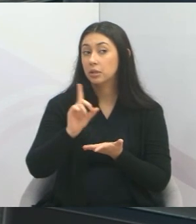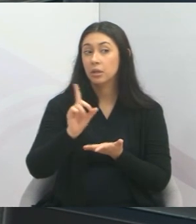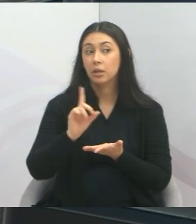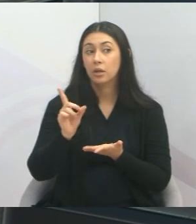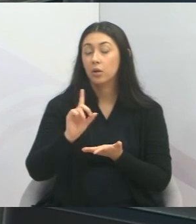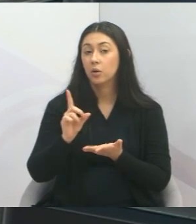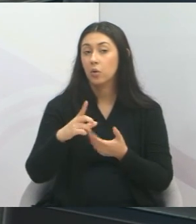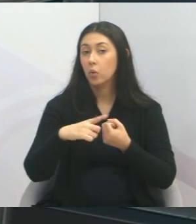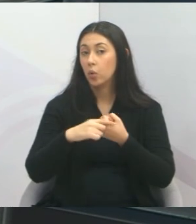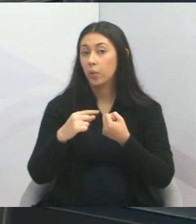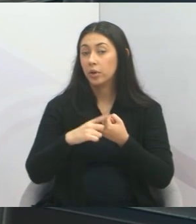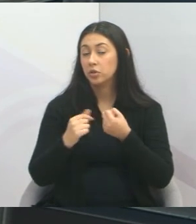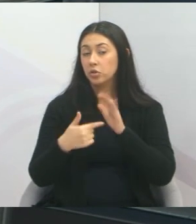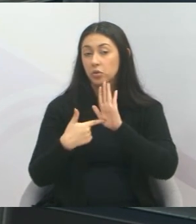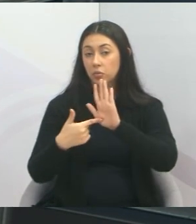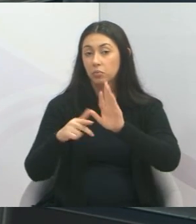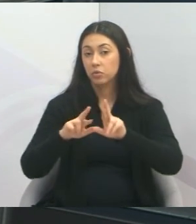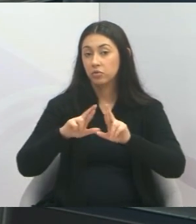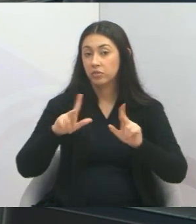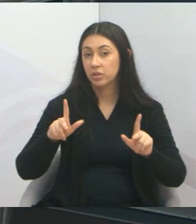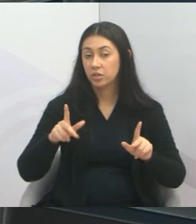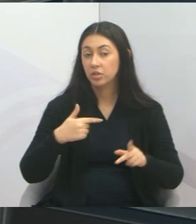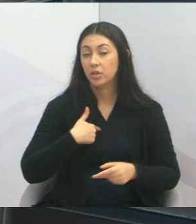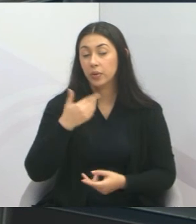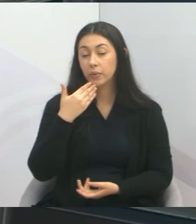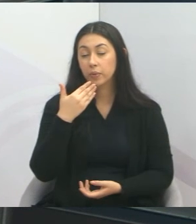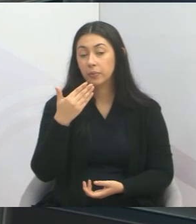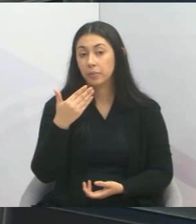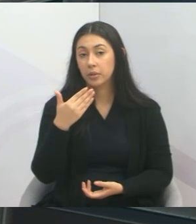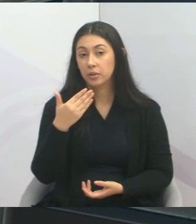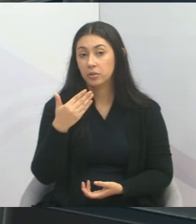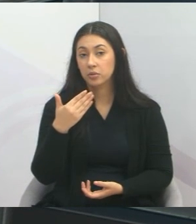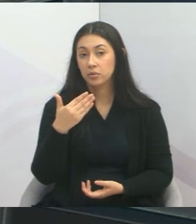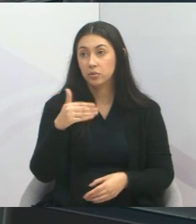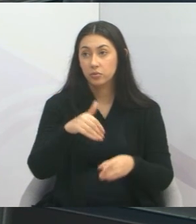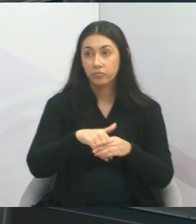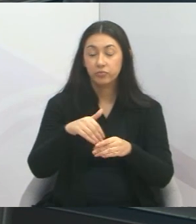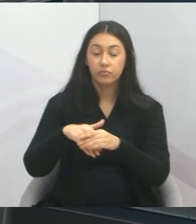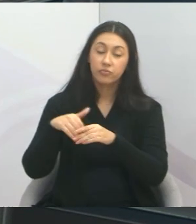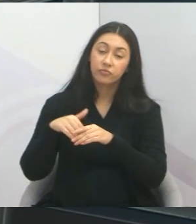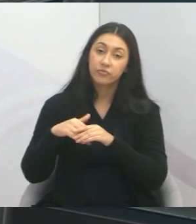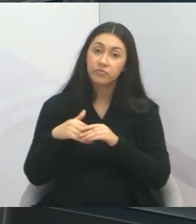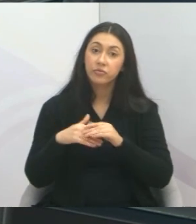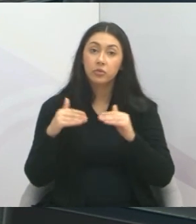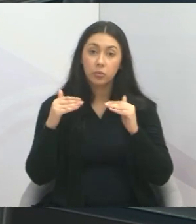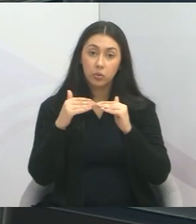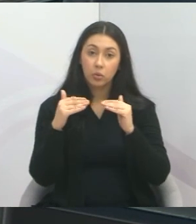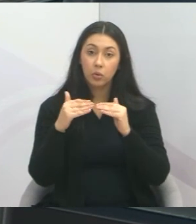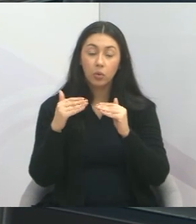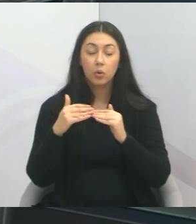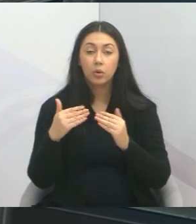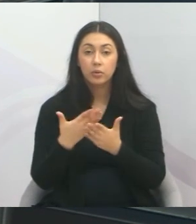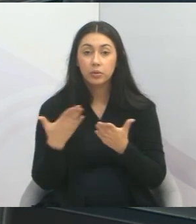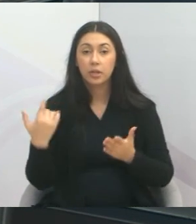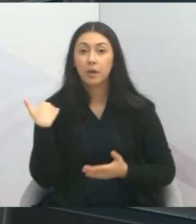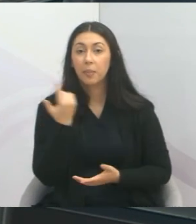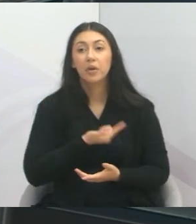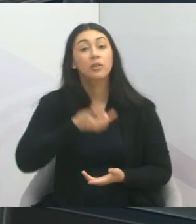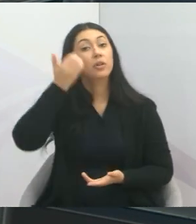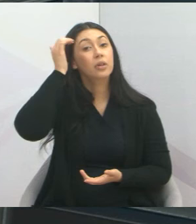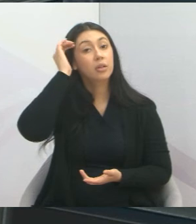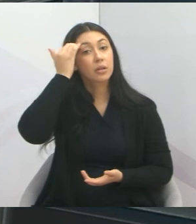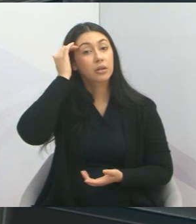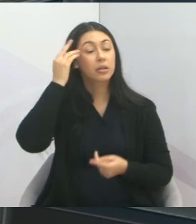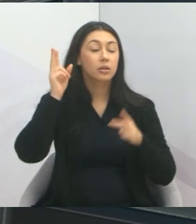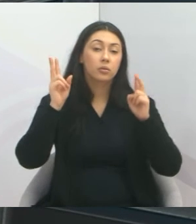isso que está no artigo 201 os peço o voto favorável de todos para que a gente tenha clareza